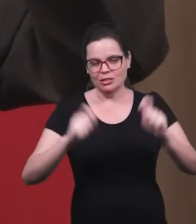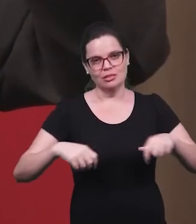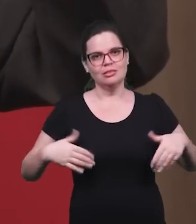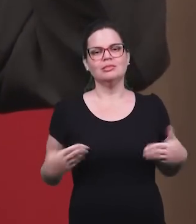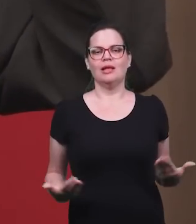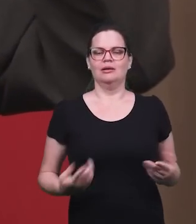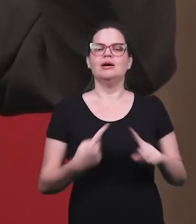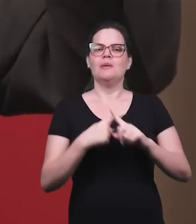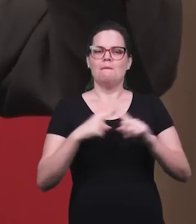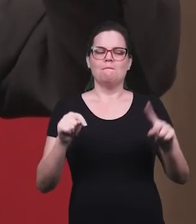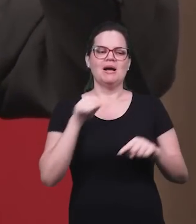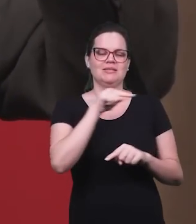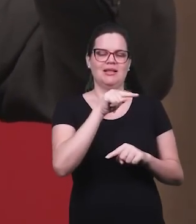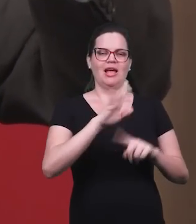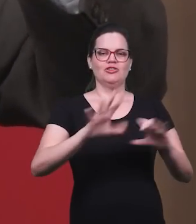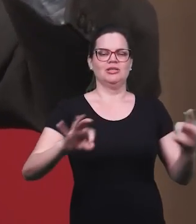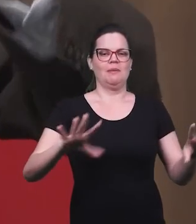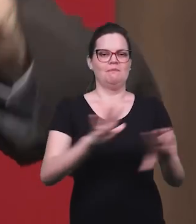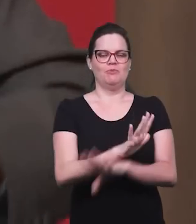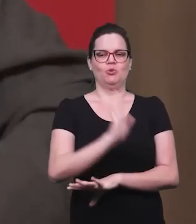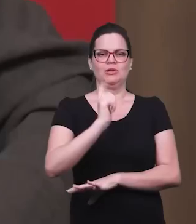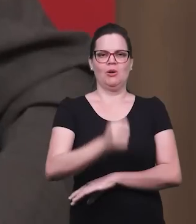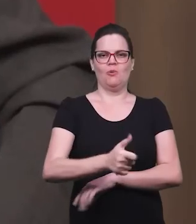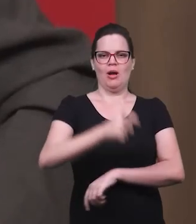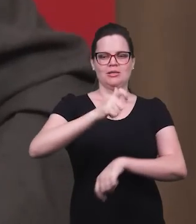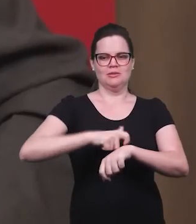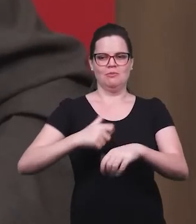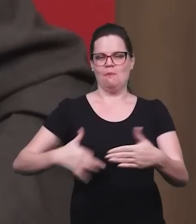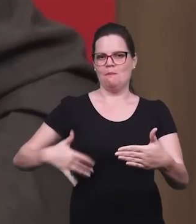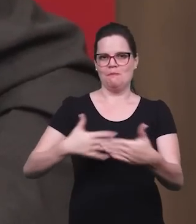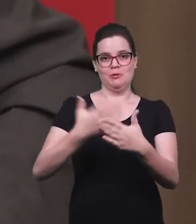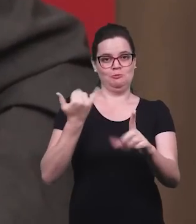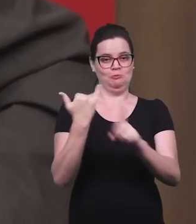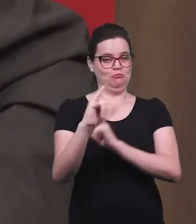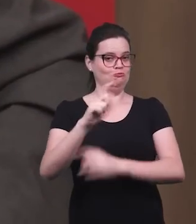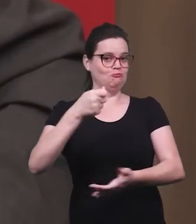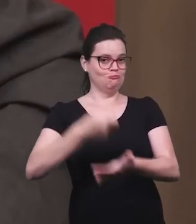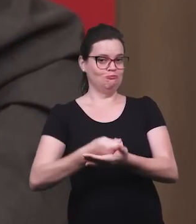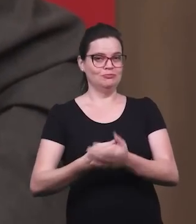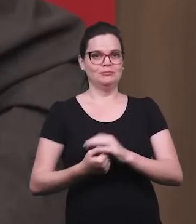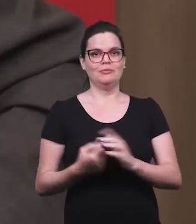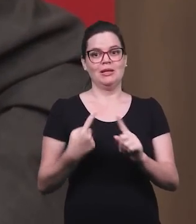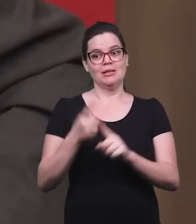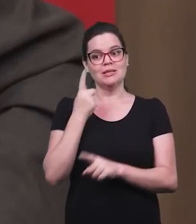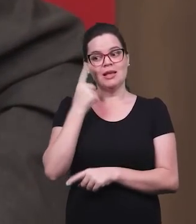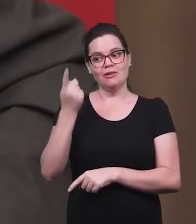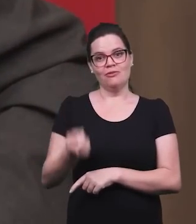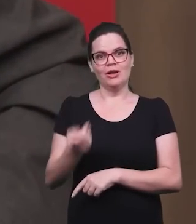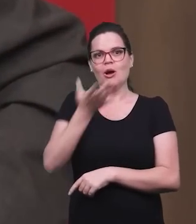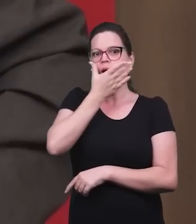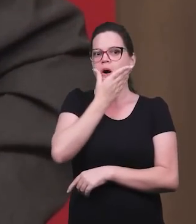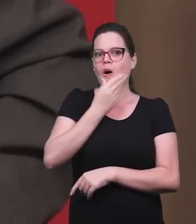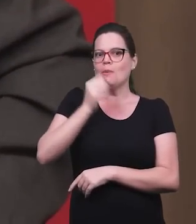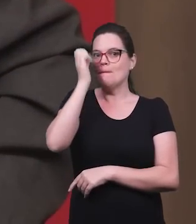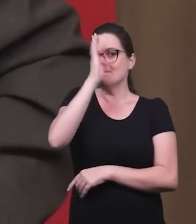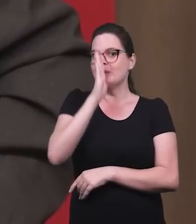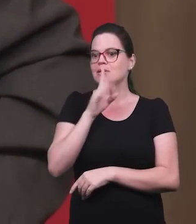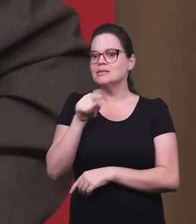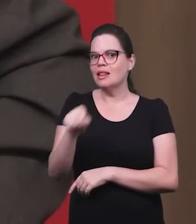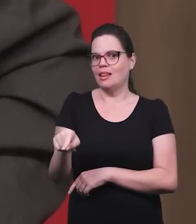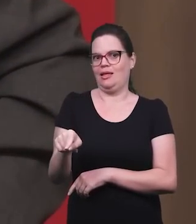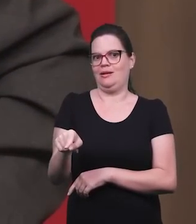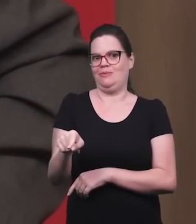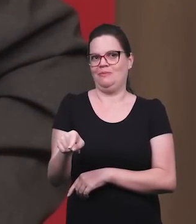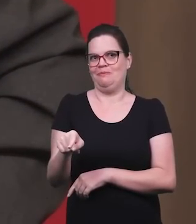de parto, já está dando a luz aos seus filhos. Agora outra coisa, um brasileiro, né, foi usado, né? O Senhor disse a